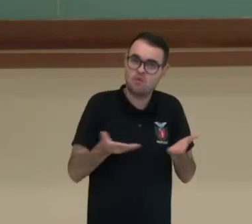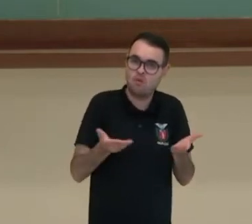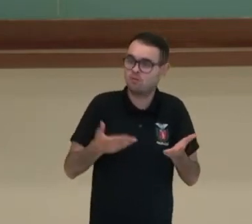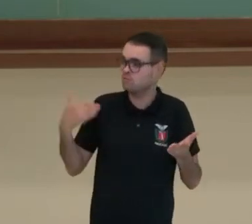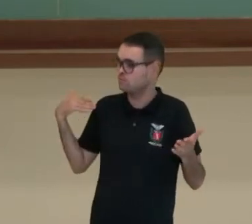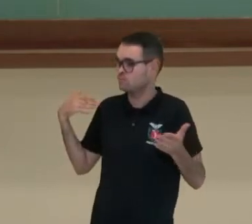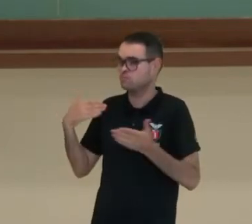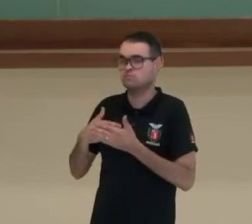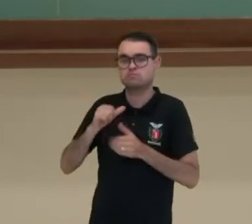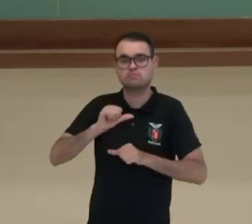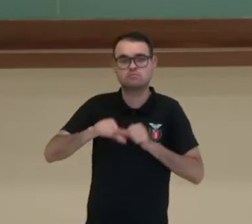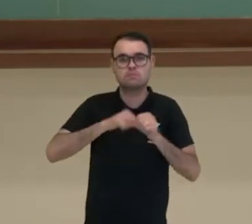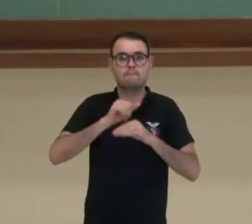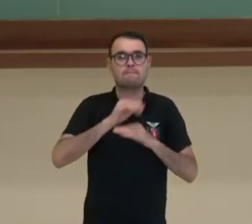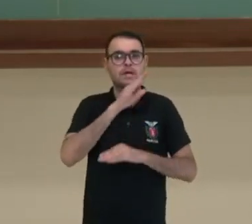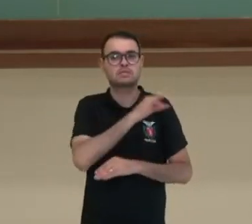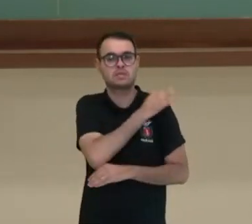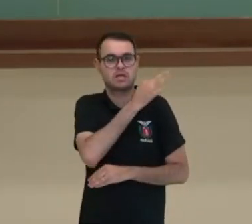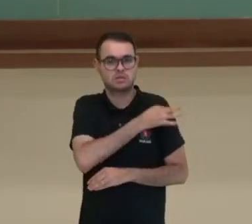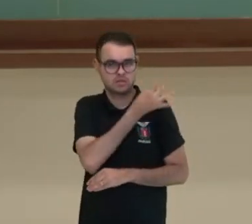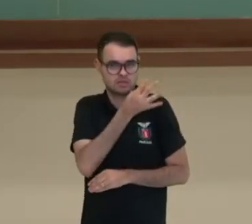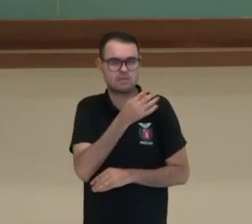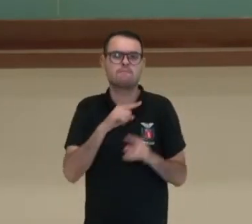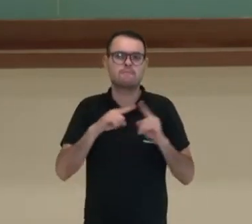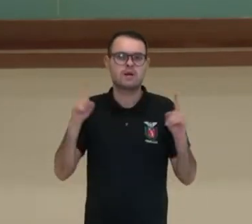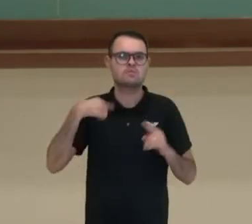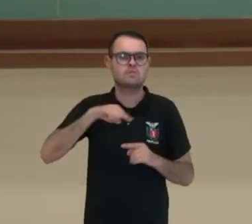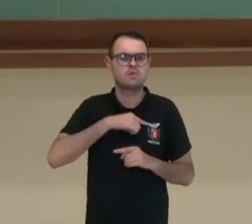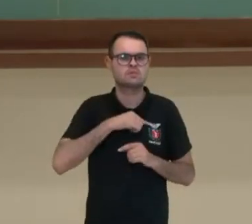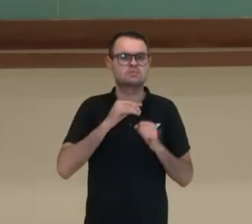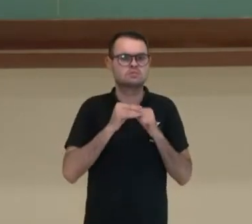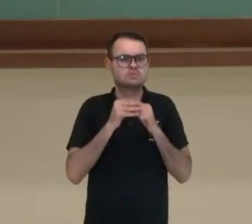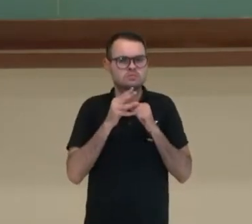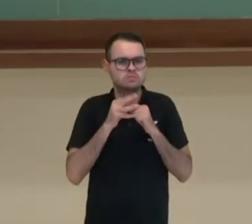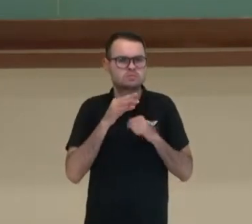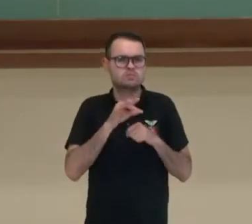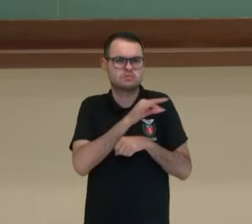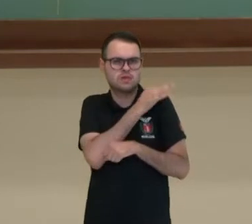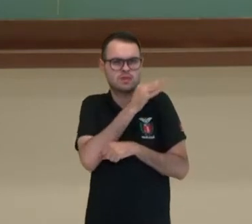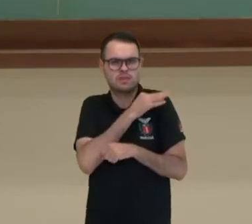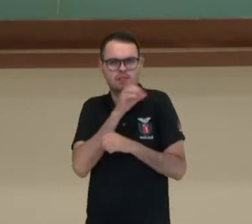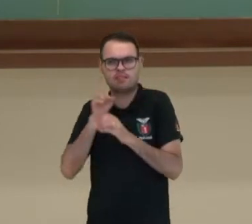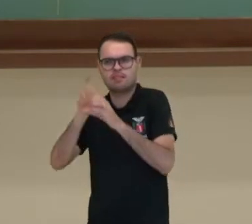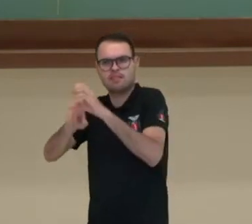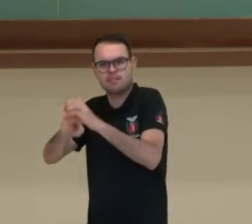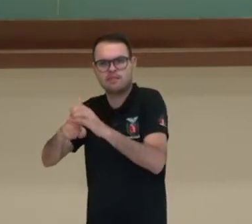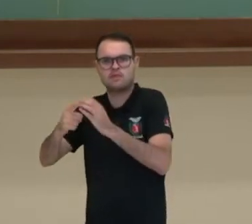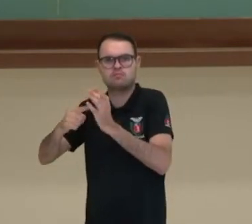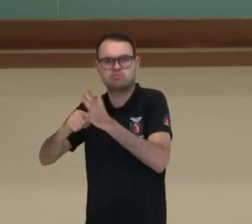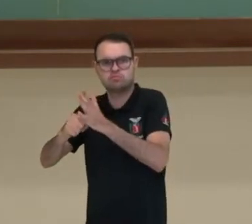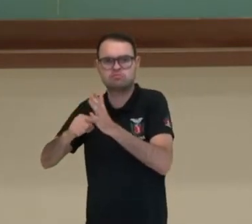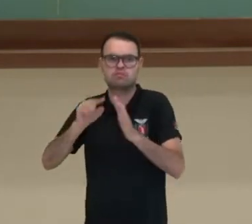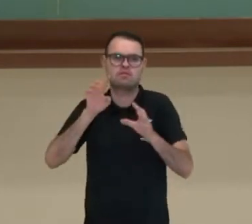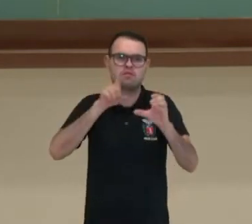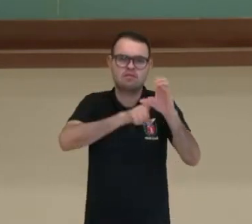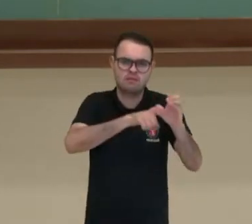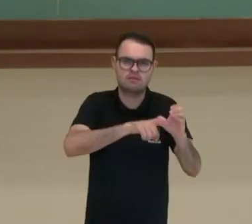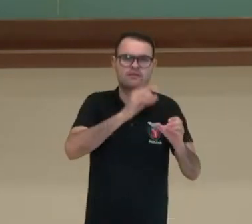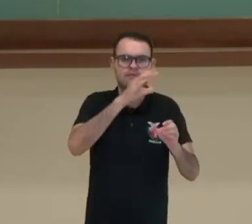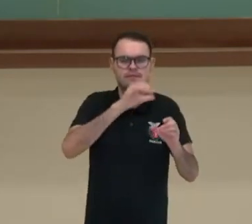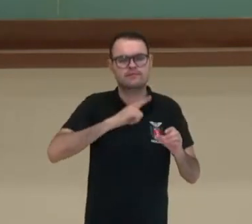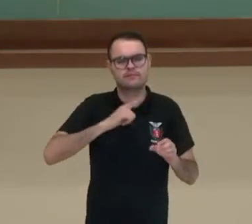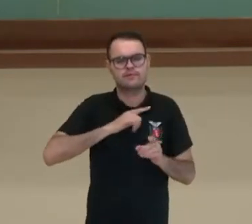sociedade mais técnica. Só que o fato da gente ficar cada vez mais refém dessas máquinas e da ciência também tem